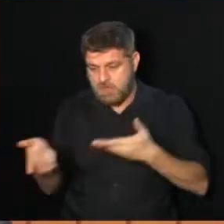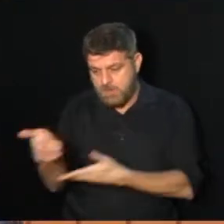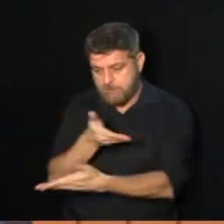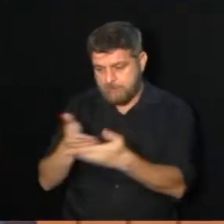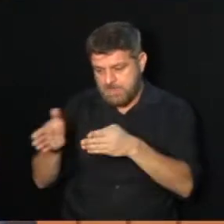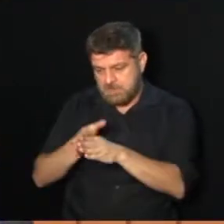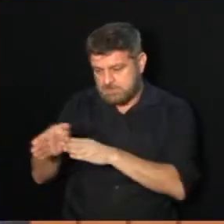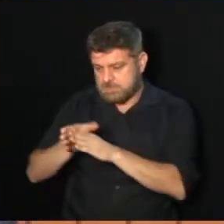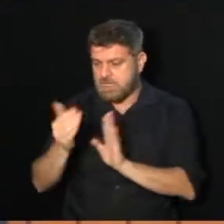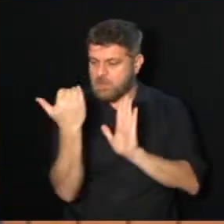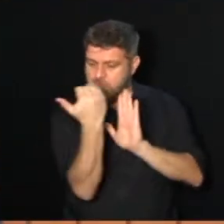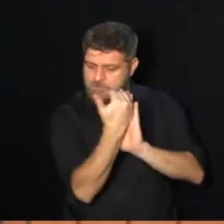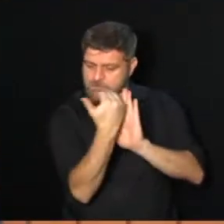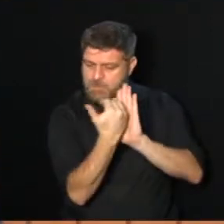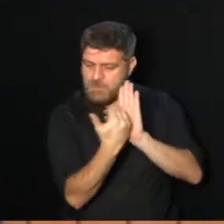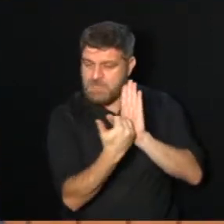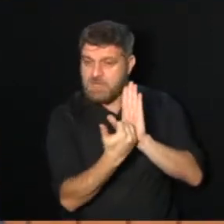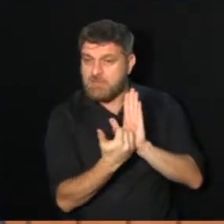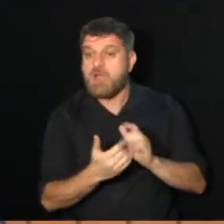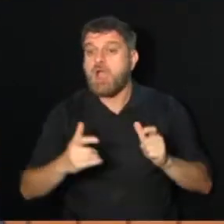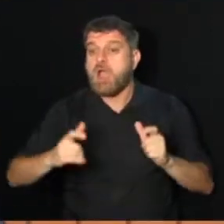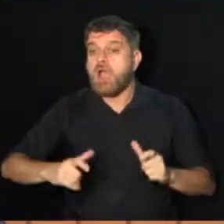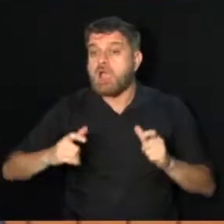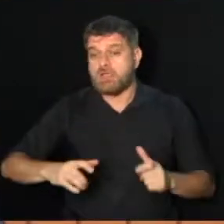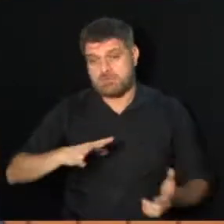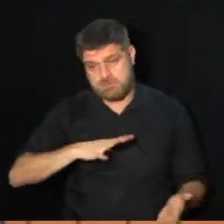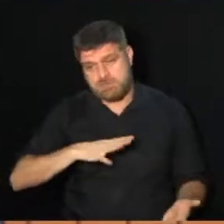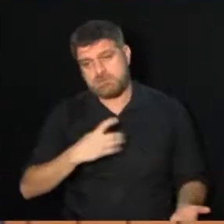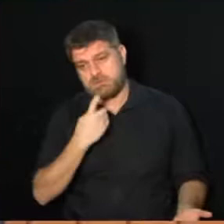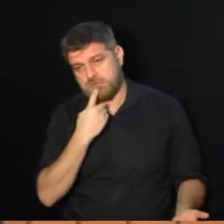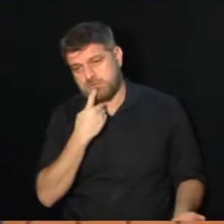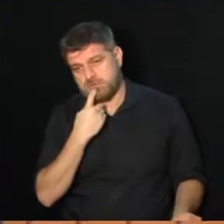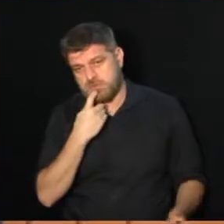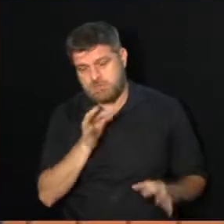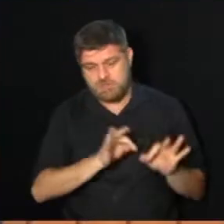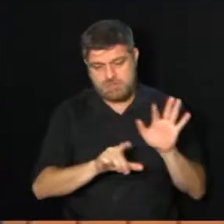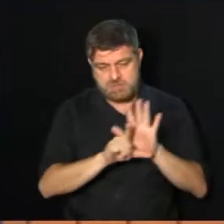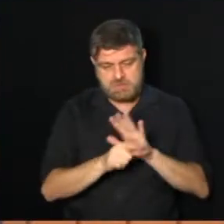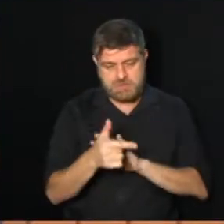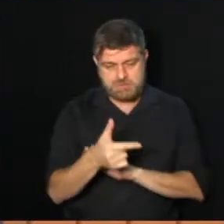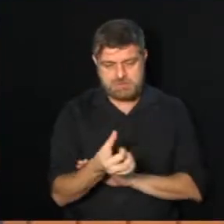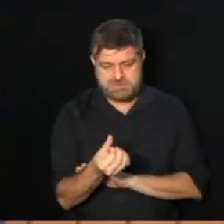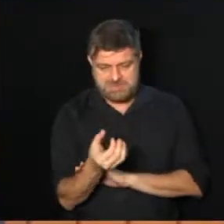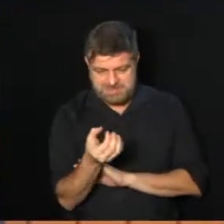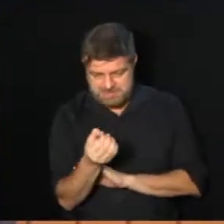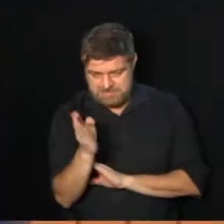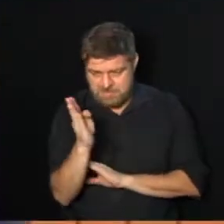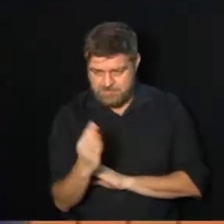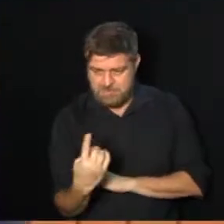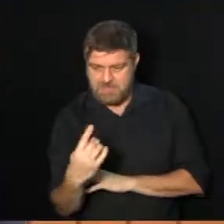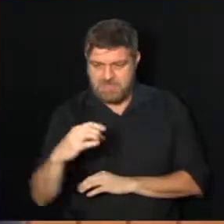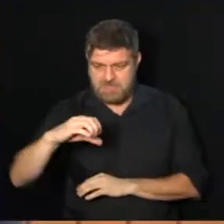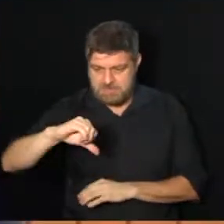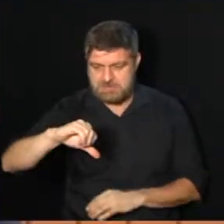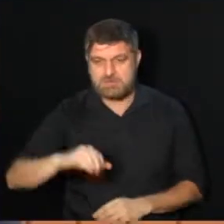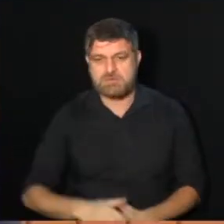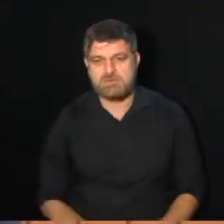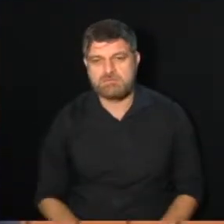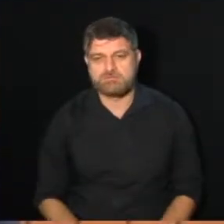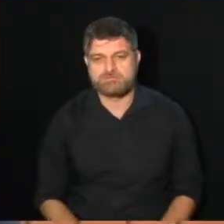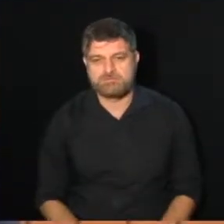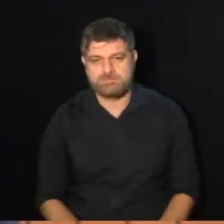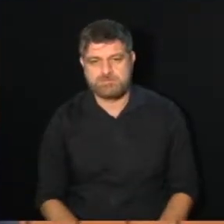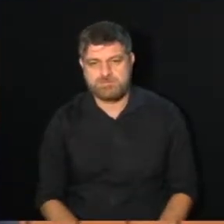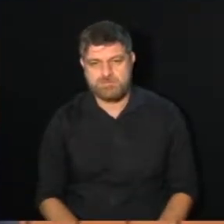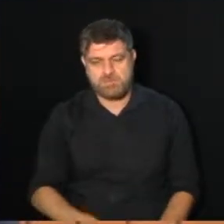programa de justiça restaurativa no âmbito do município de Campinas. Projeto de lei número 260 de 2019,